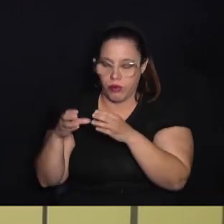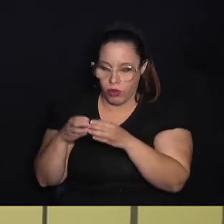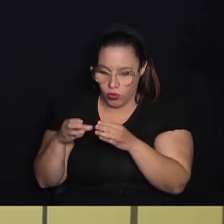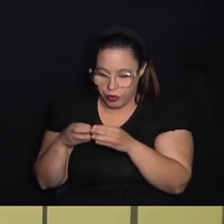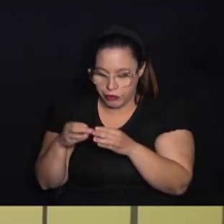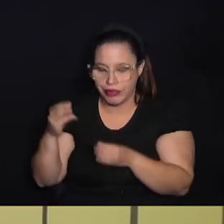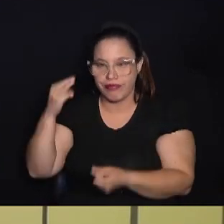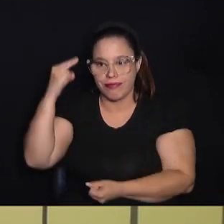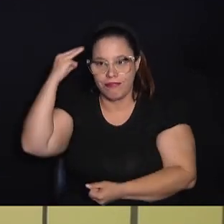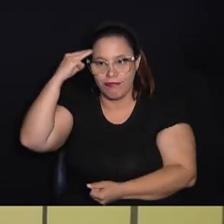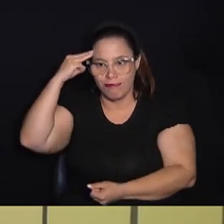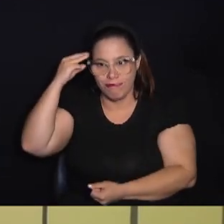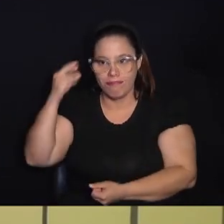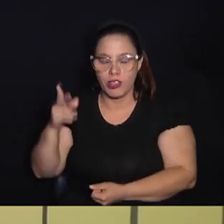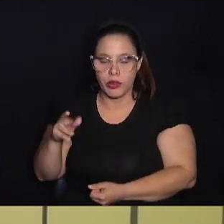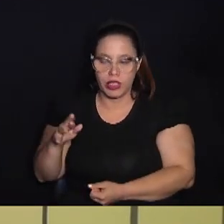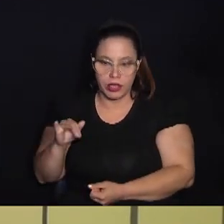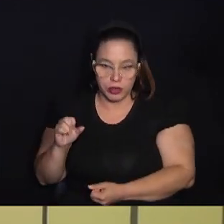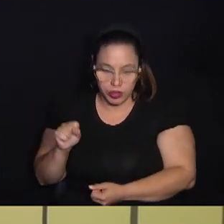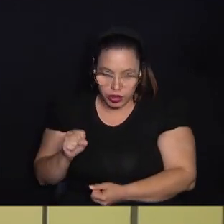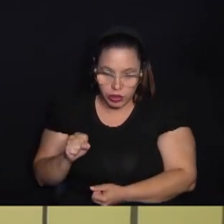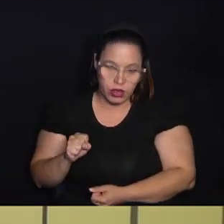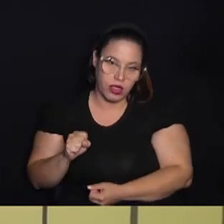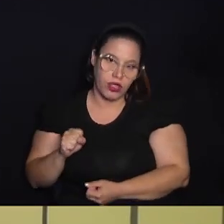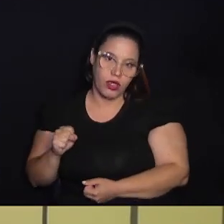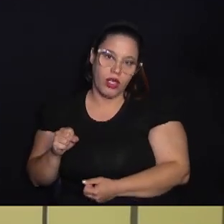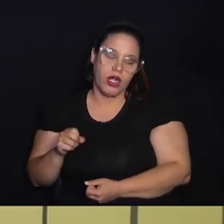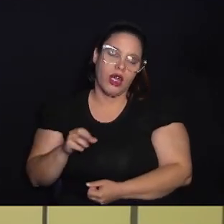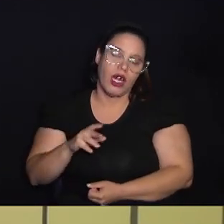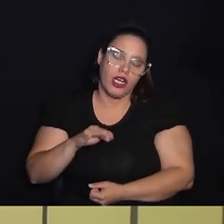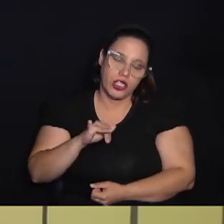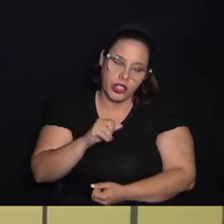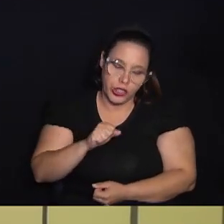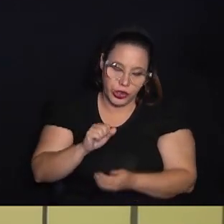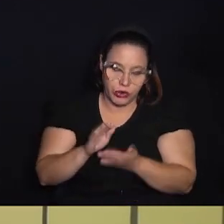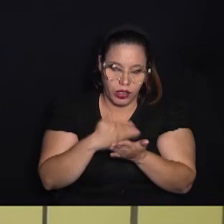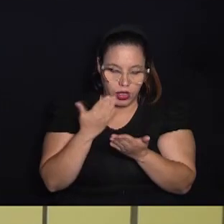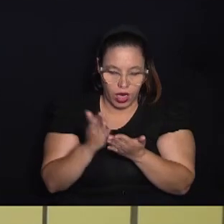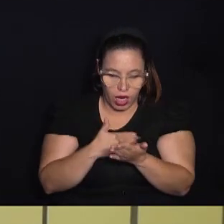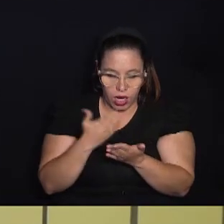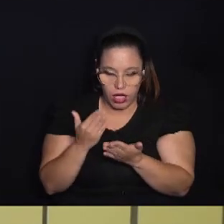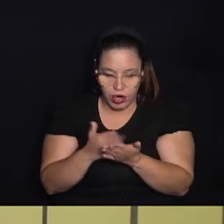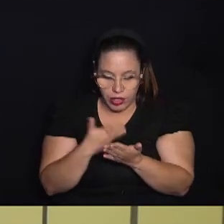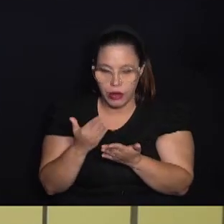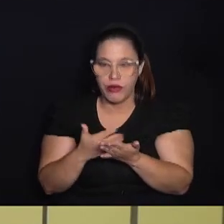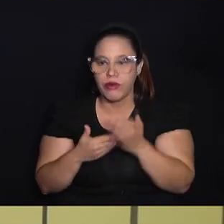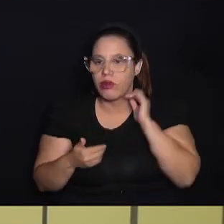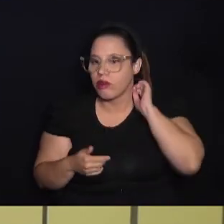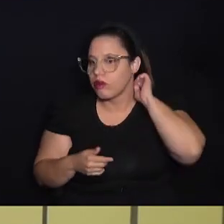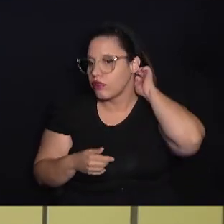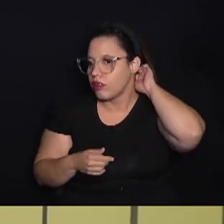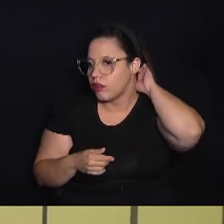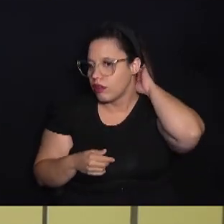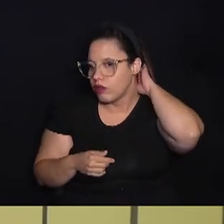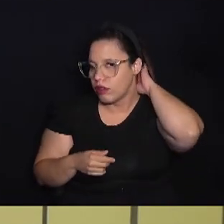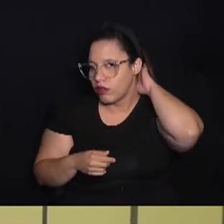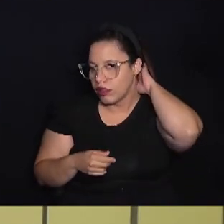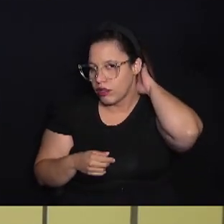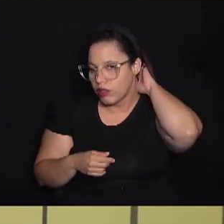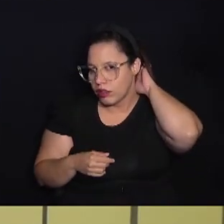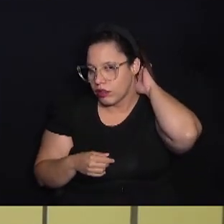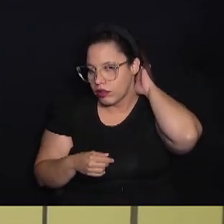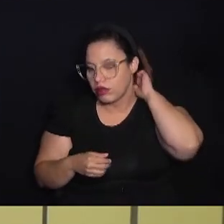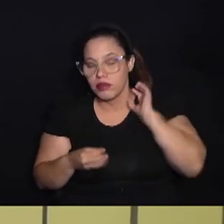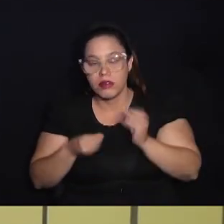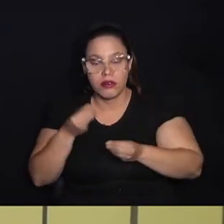arquivos que existem aqui na cidade buscando artigos livros e contando a história reconstruindo essa história que que aconteceu como a gente